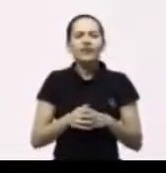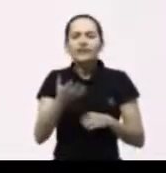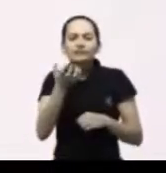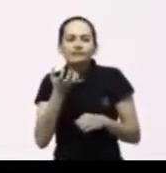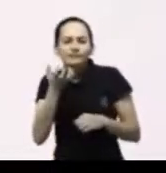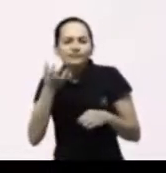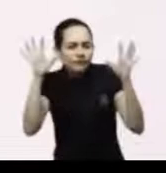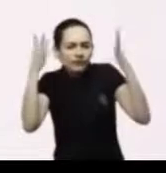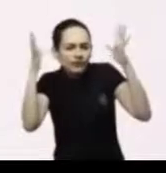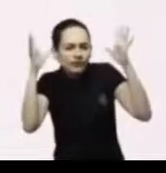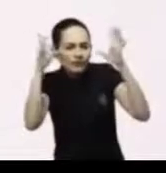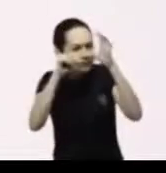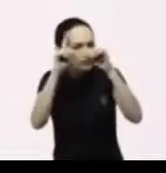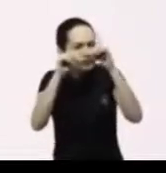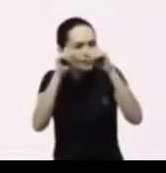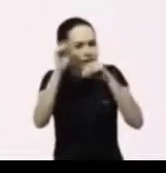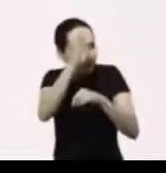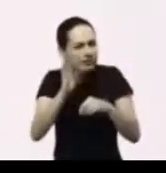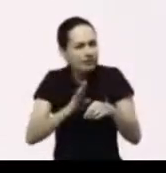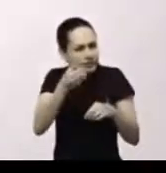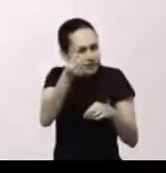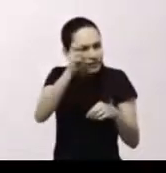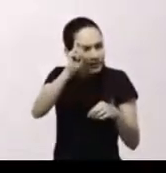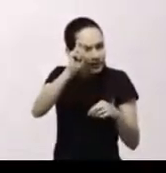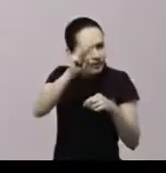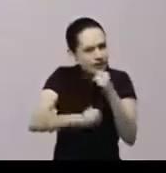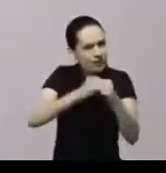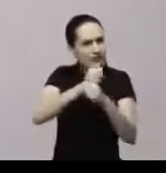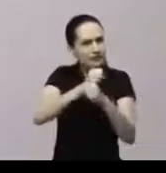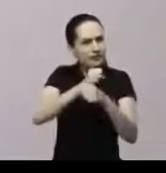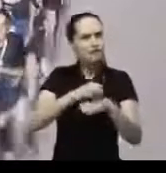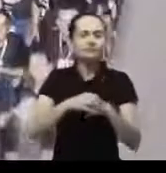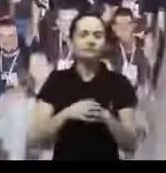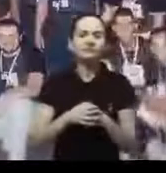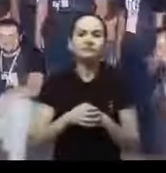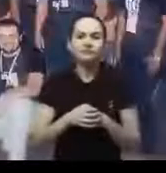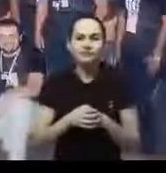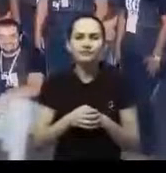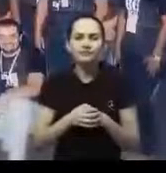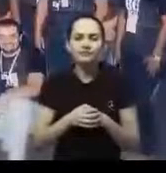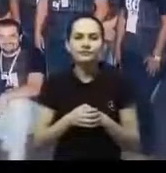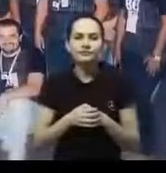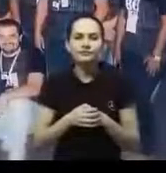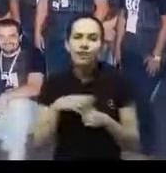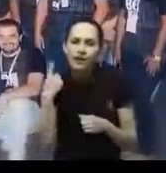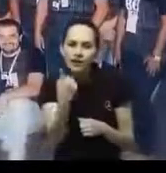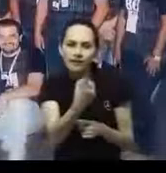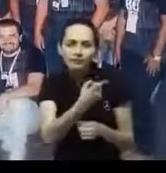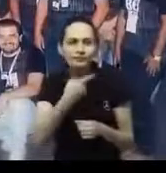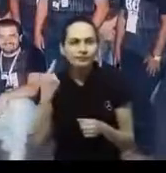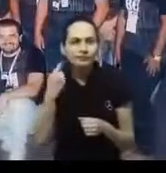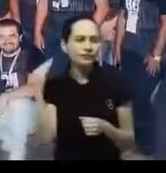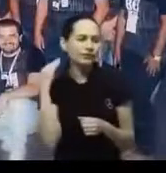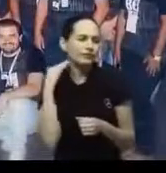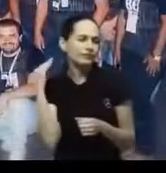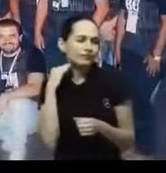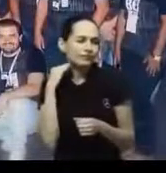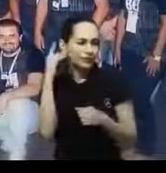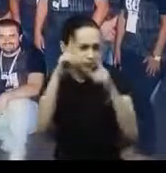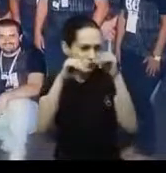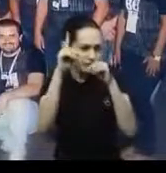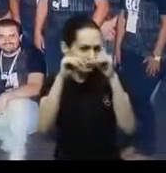mercedes-benz no Brasil os seus 65 anos aí é Pádua nossa do banco